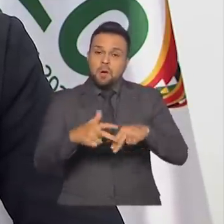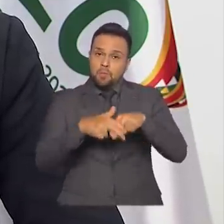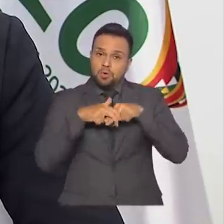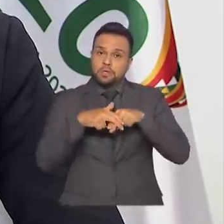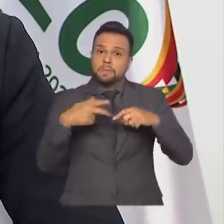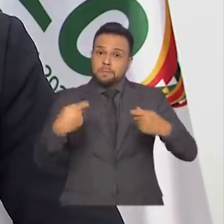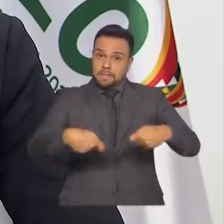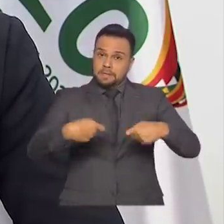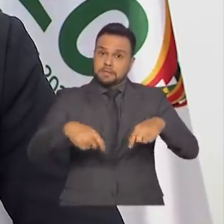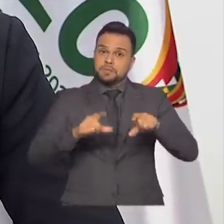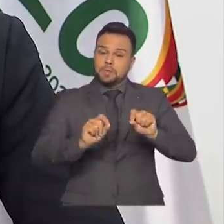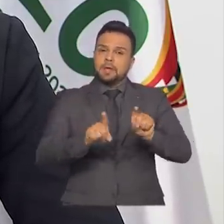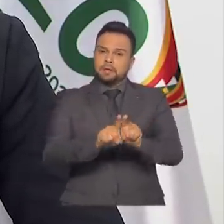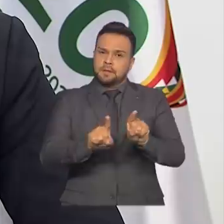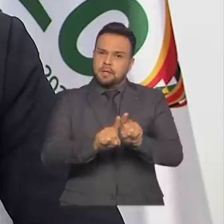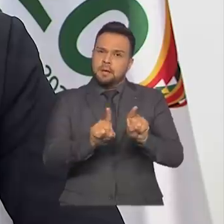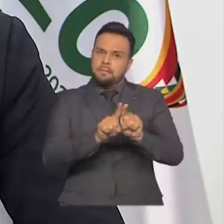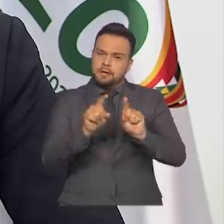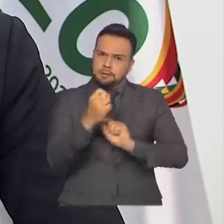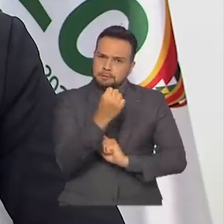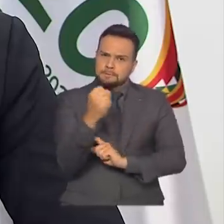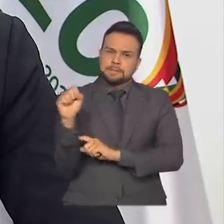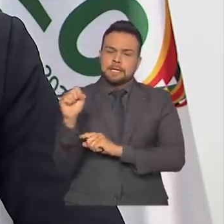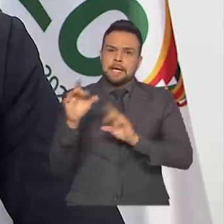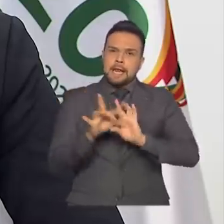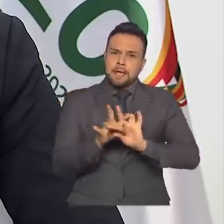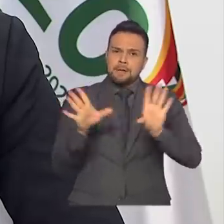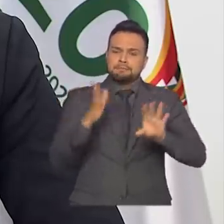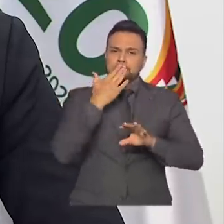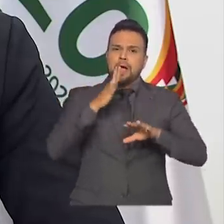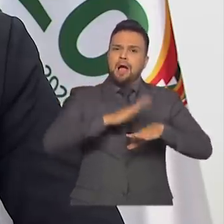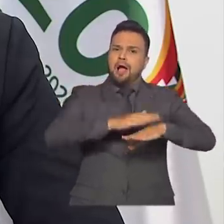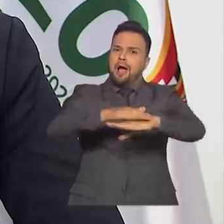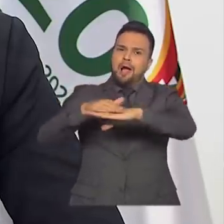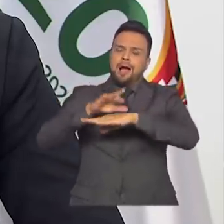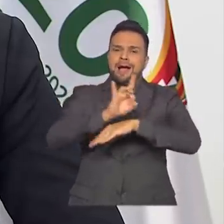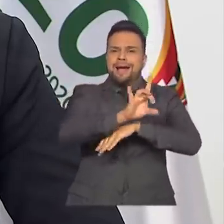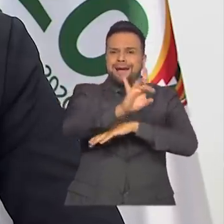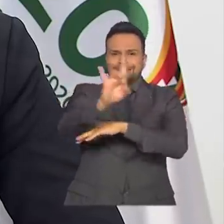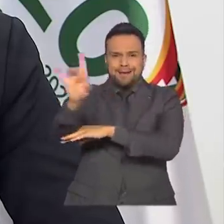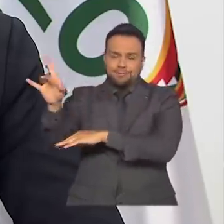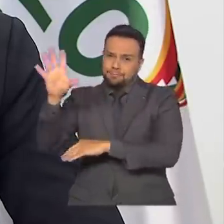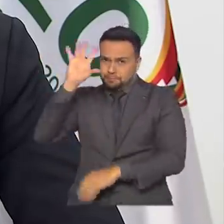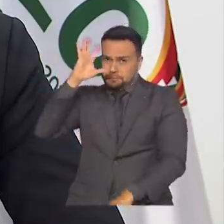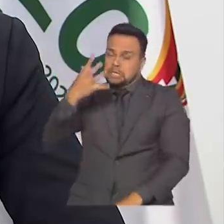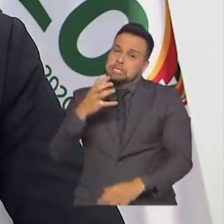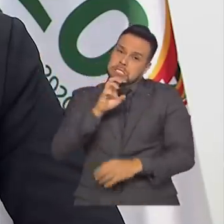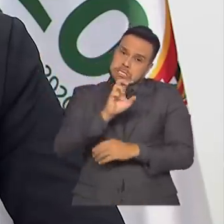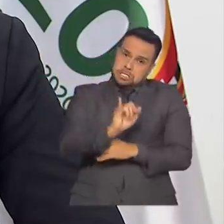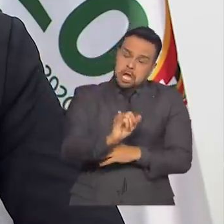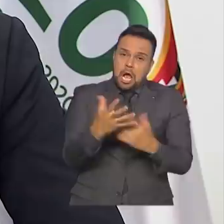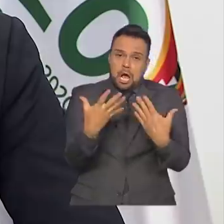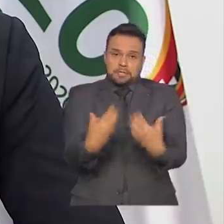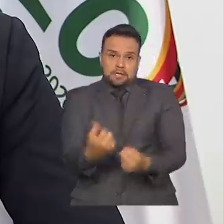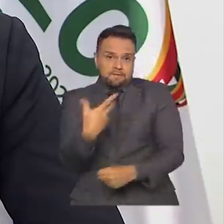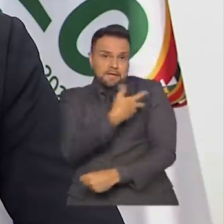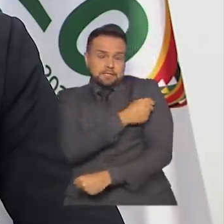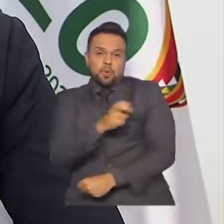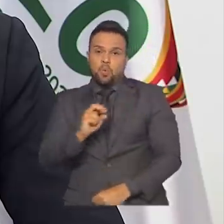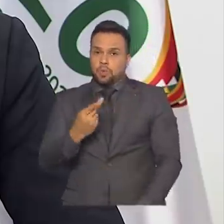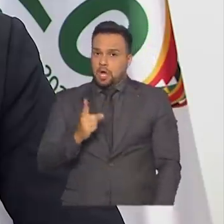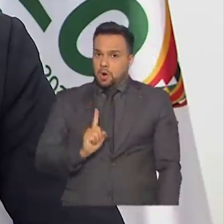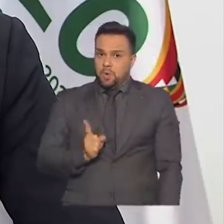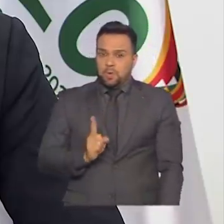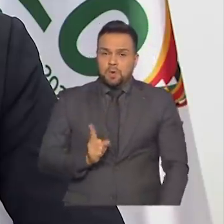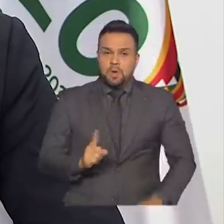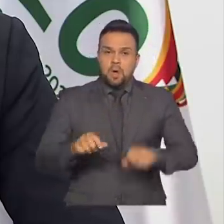ressaltar que também defendemos a liberdade de cada indivíduo para decidir se deve ou não tomar a vacina. A pandemia não